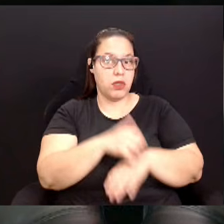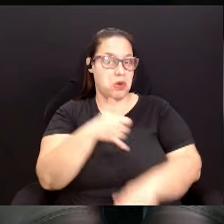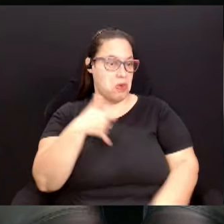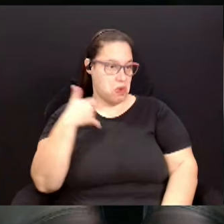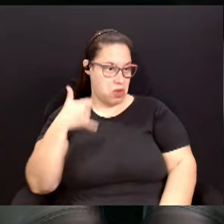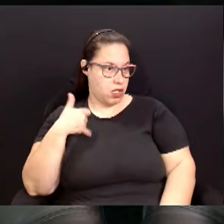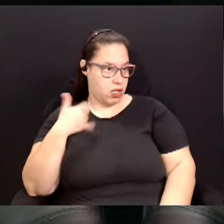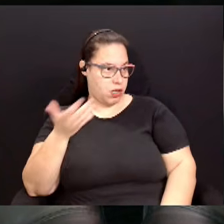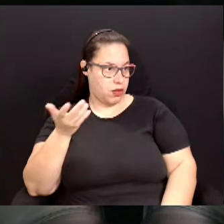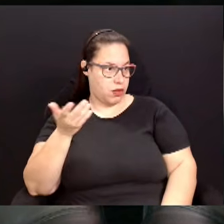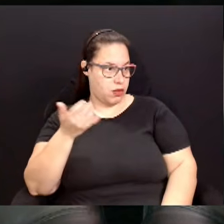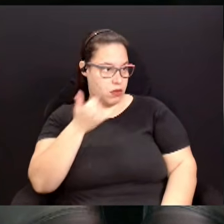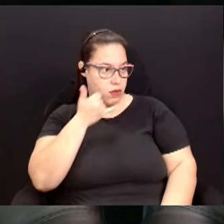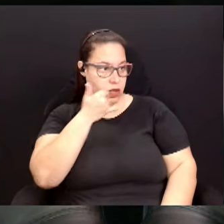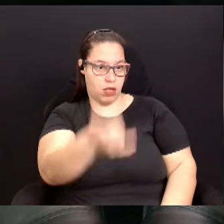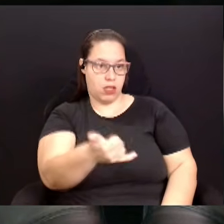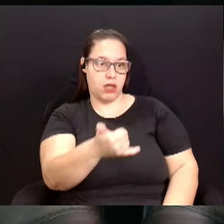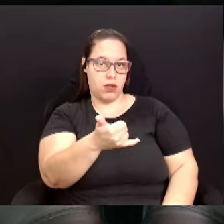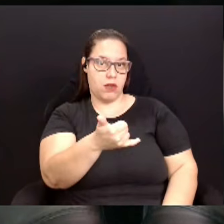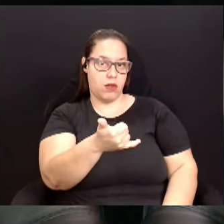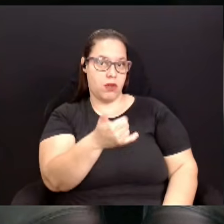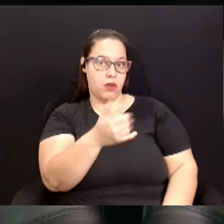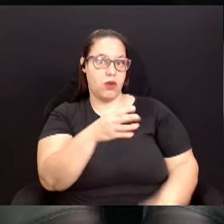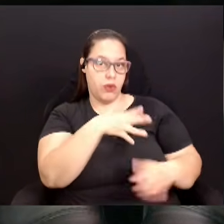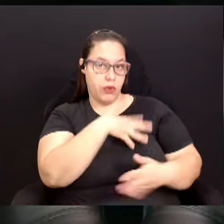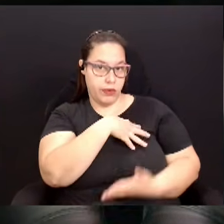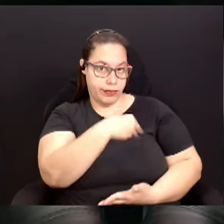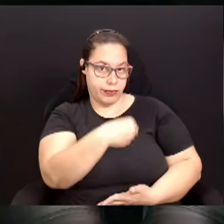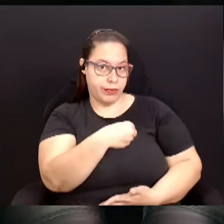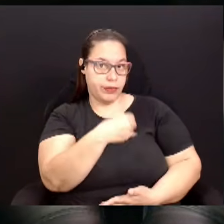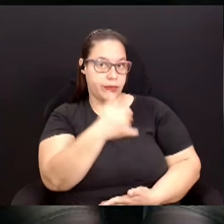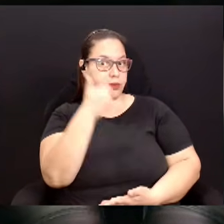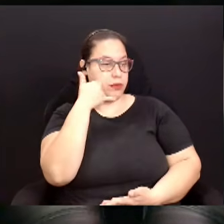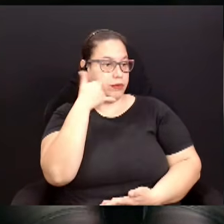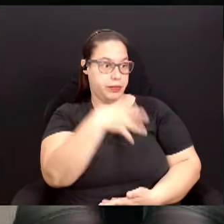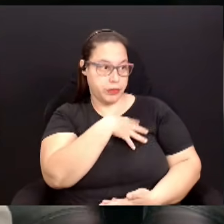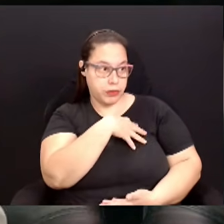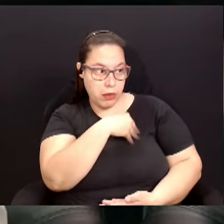telefone para o seu filho? Então. Quando você deu o telefone para o seu filho, você